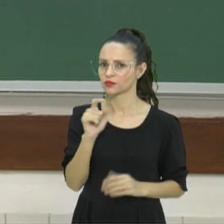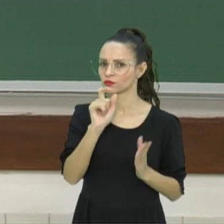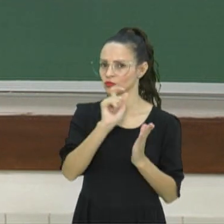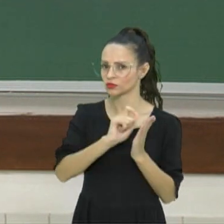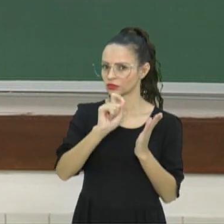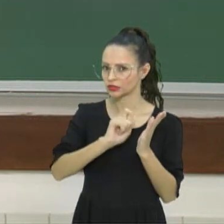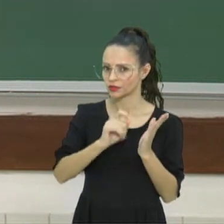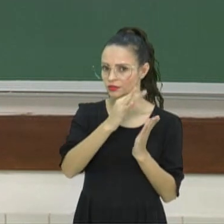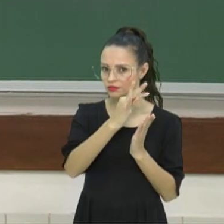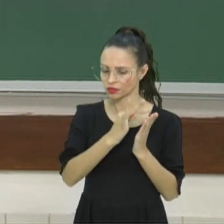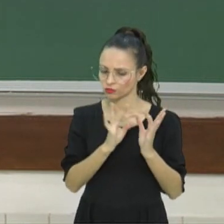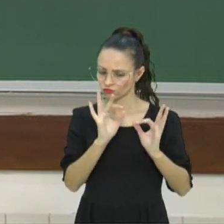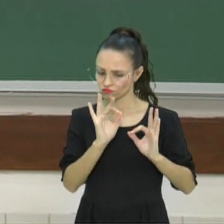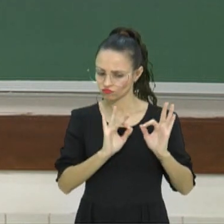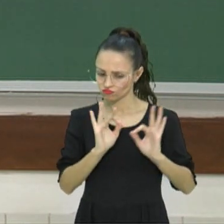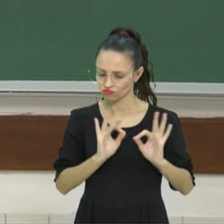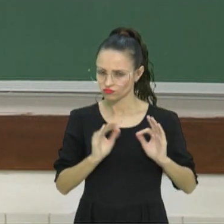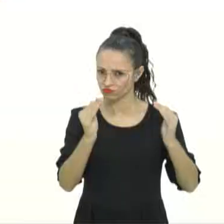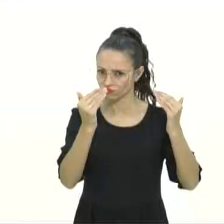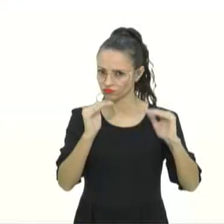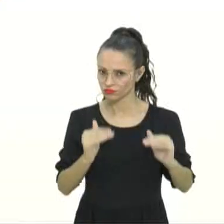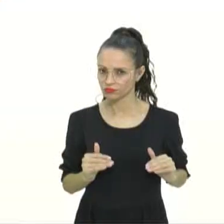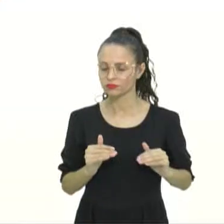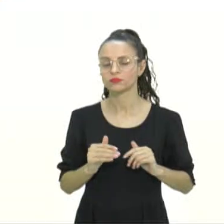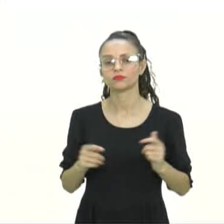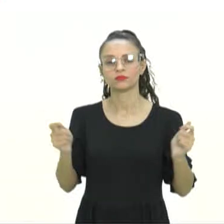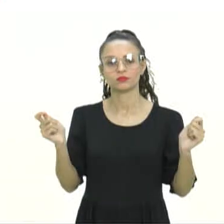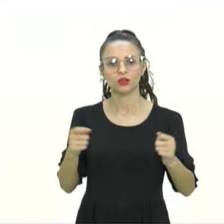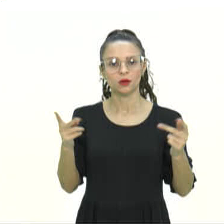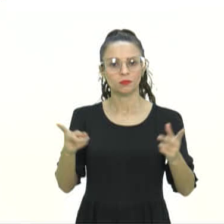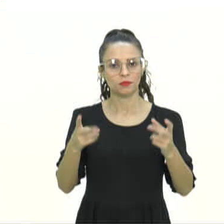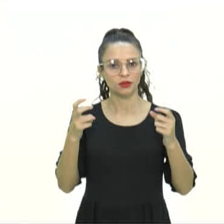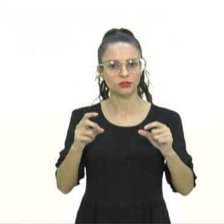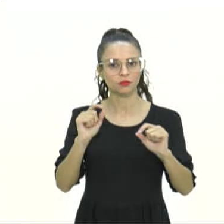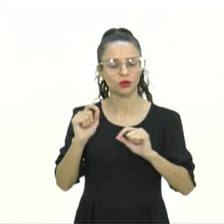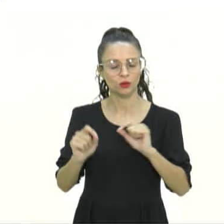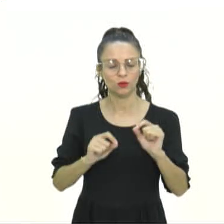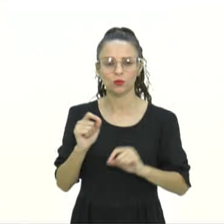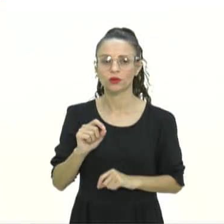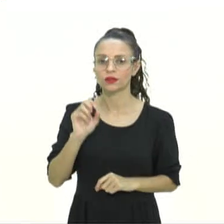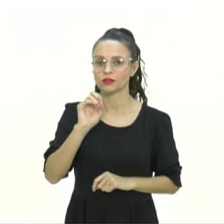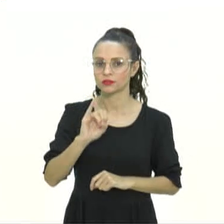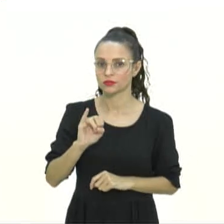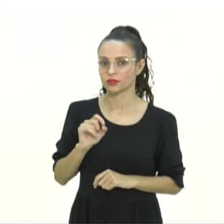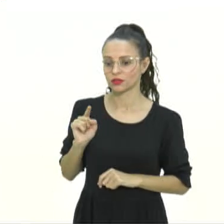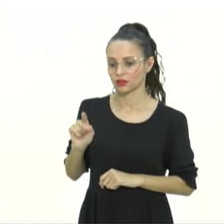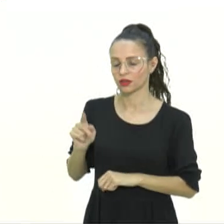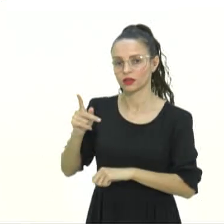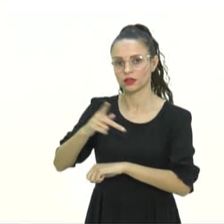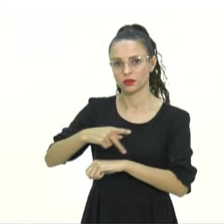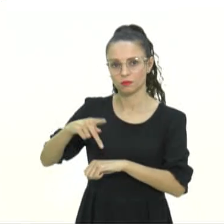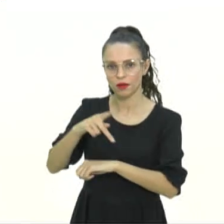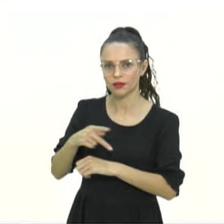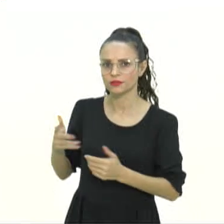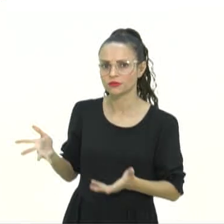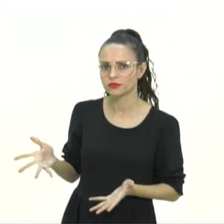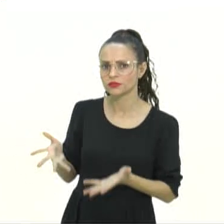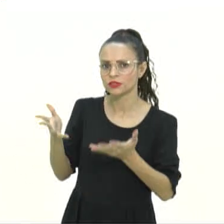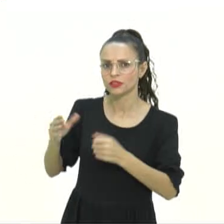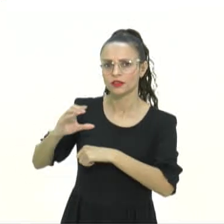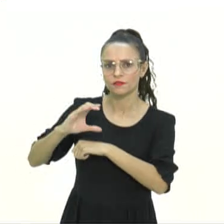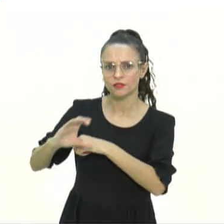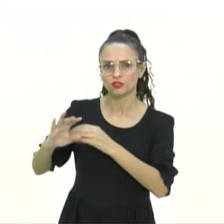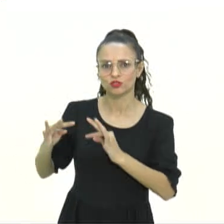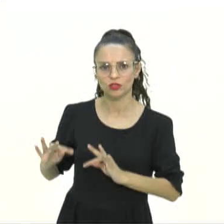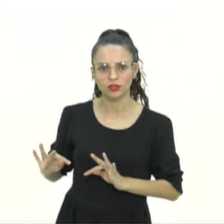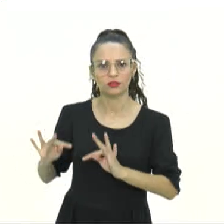bem organizado. Então, é possível perceber que quanto mais o país tem condição de investir em